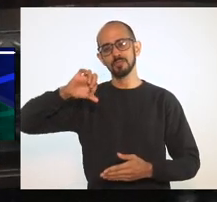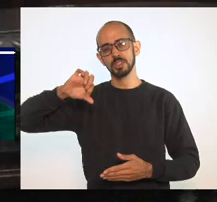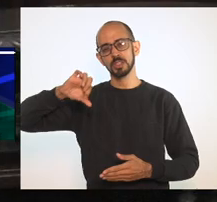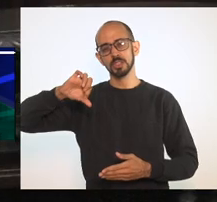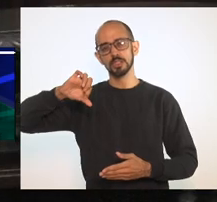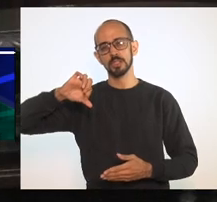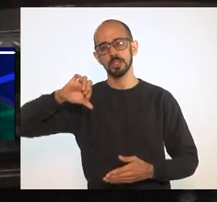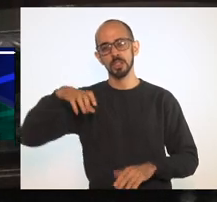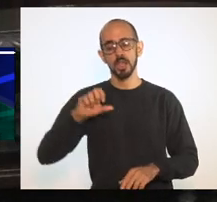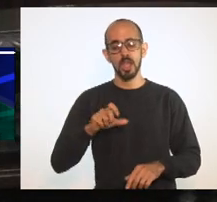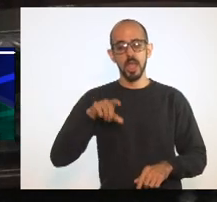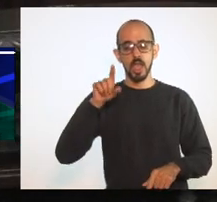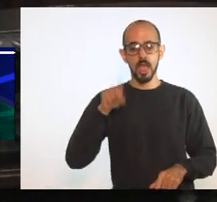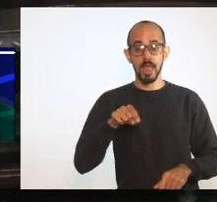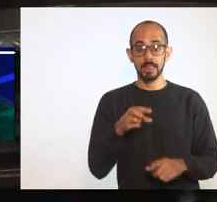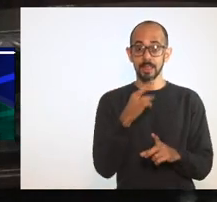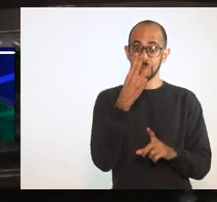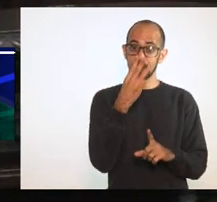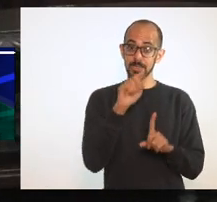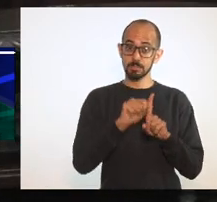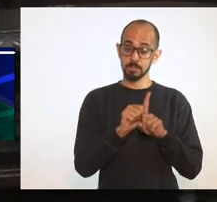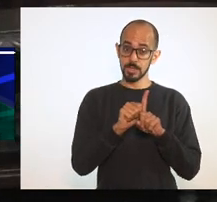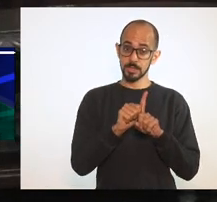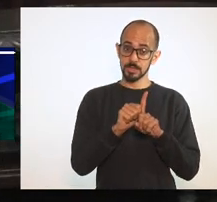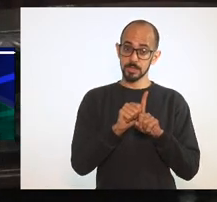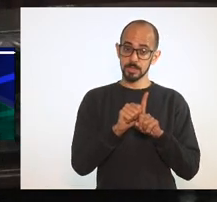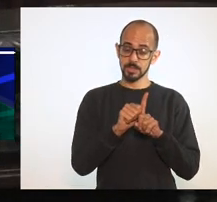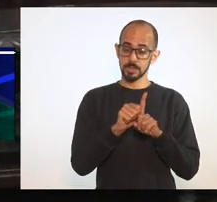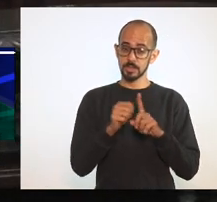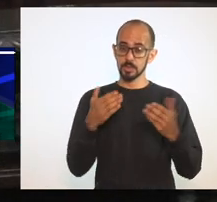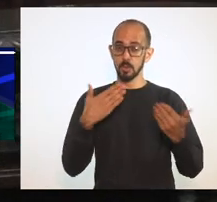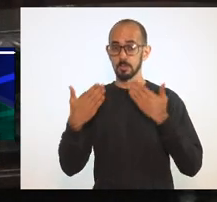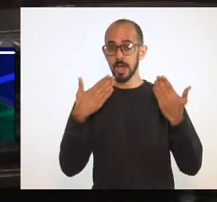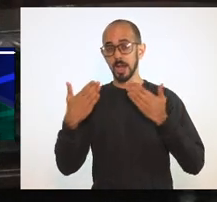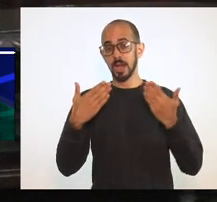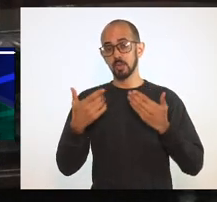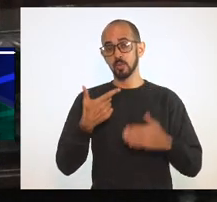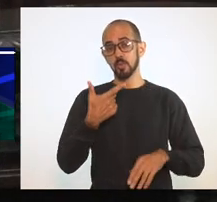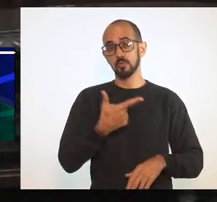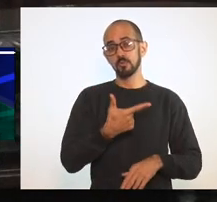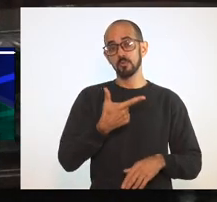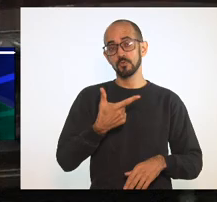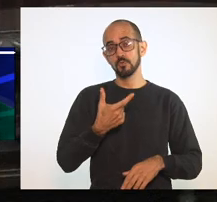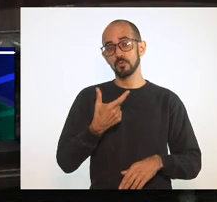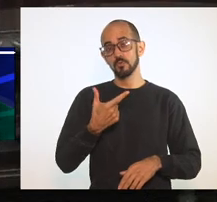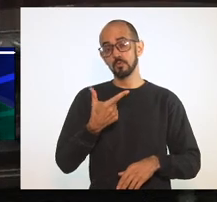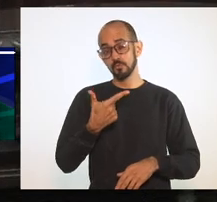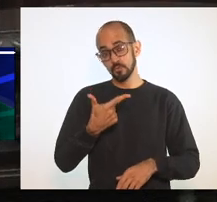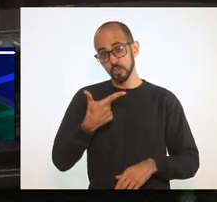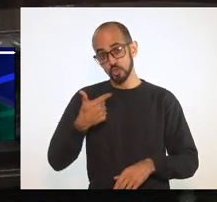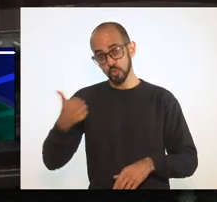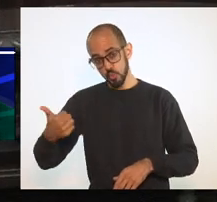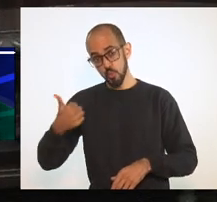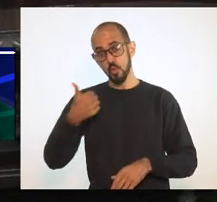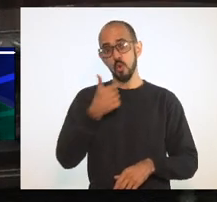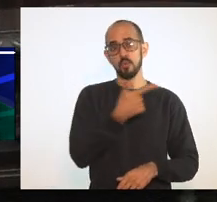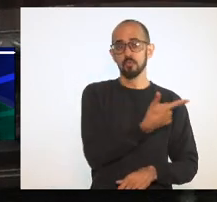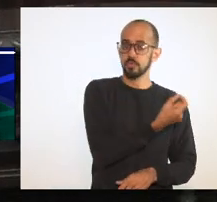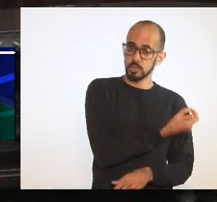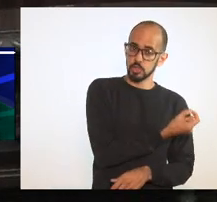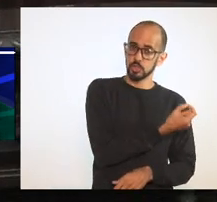da participação especial comparada a 21 com 20. É verdade que a produção, deputado Atila,